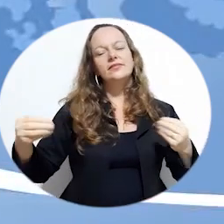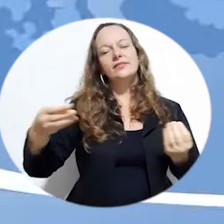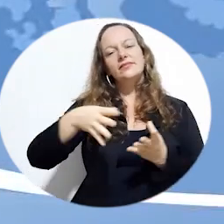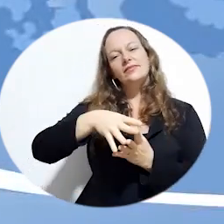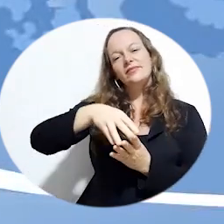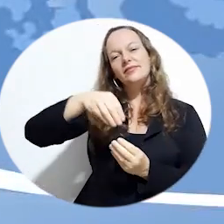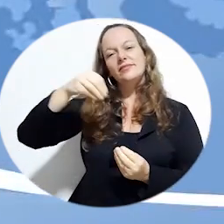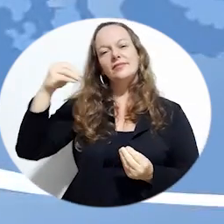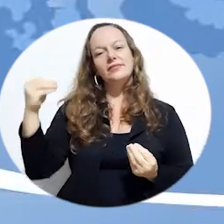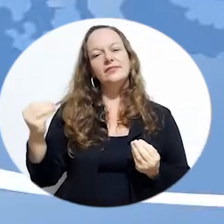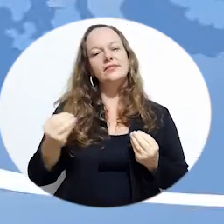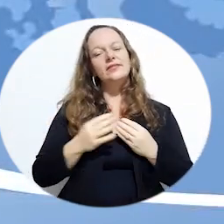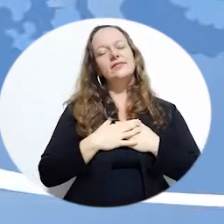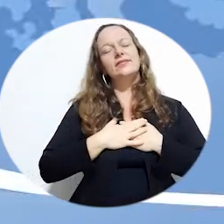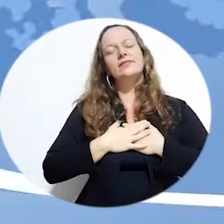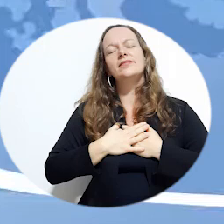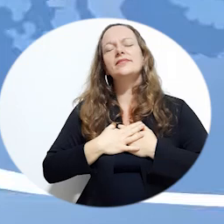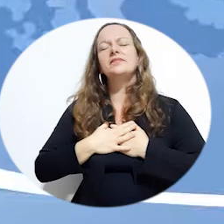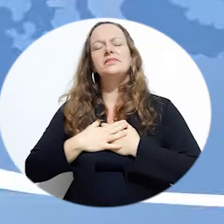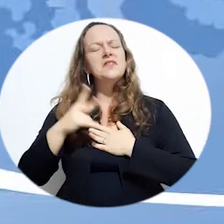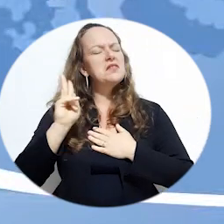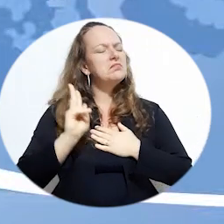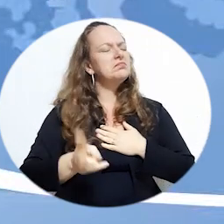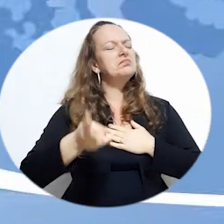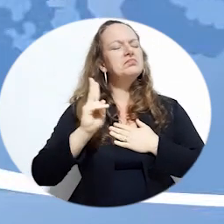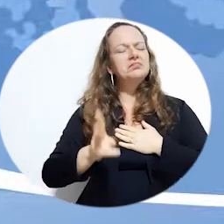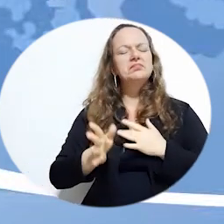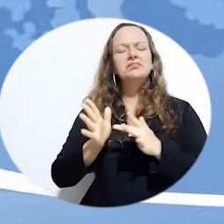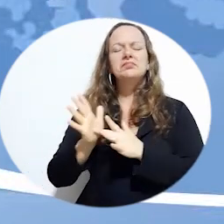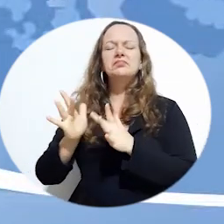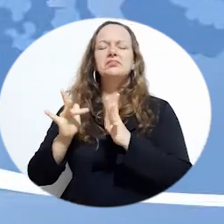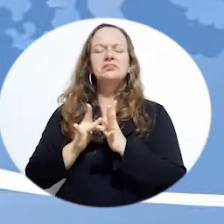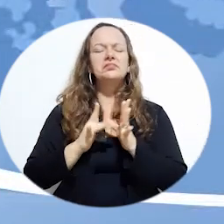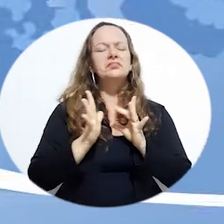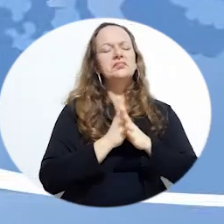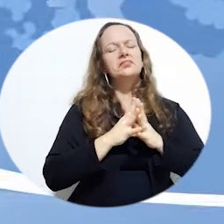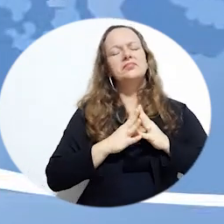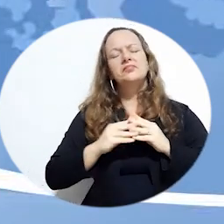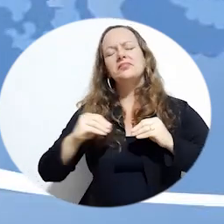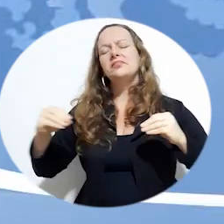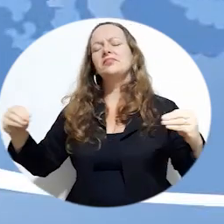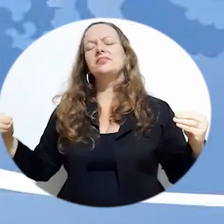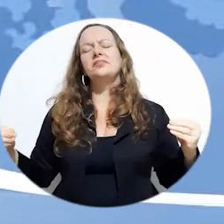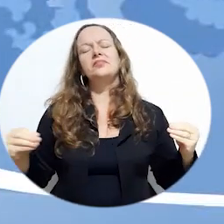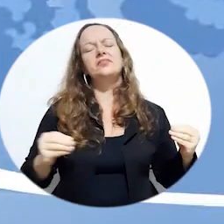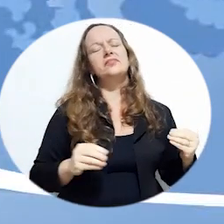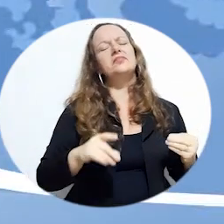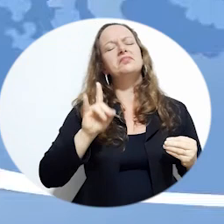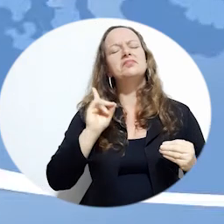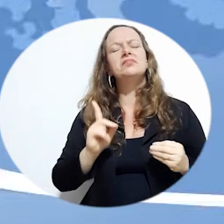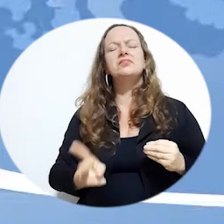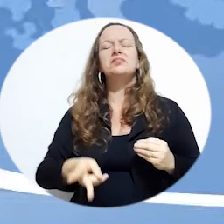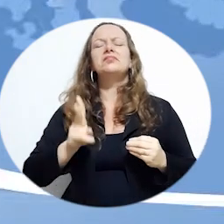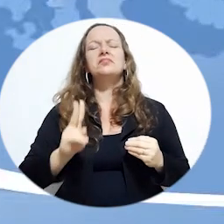ele sara minha alma, ele te sara. O teu perdão é completo, Jesus,